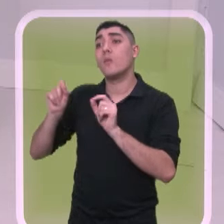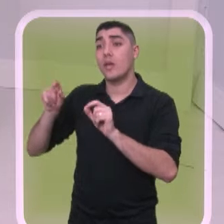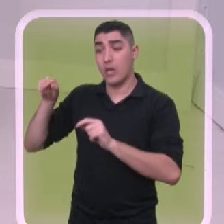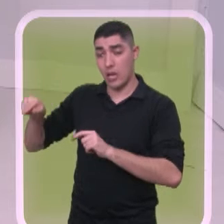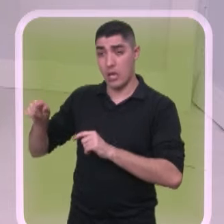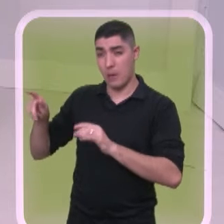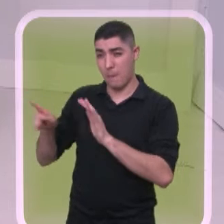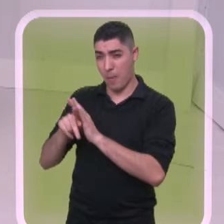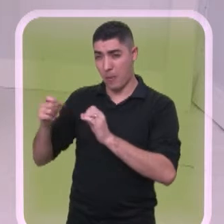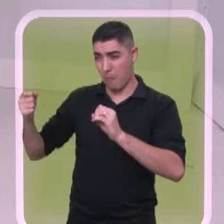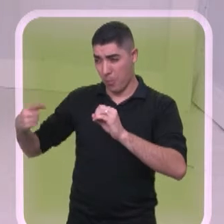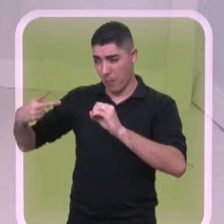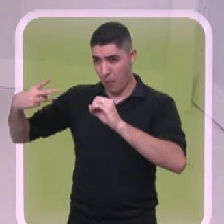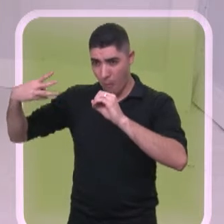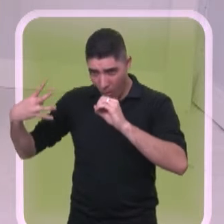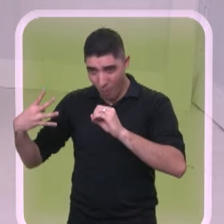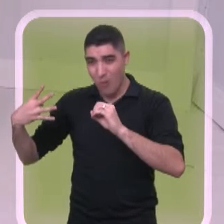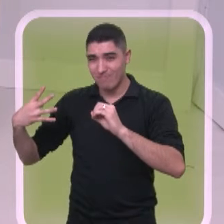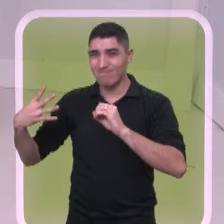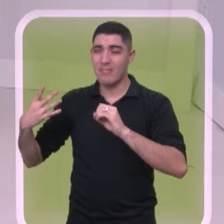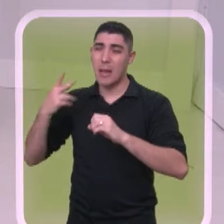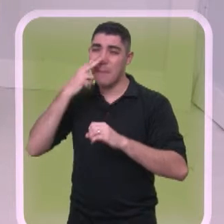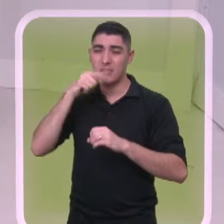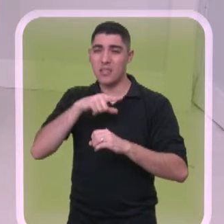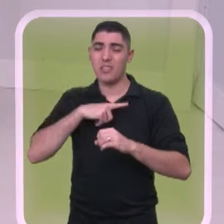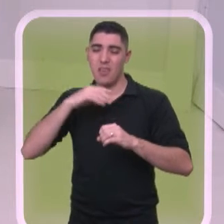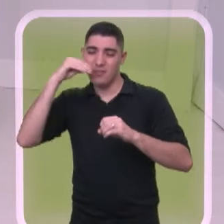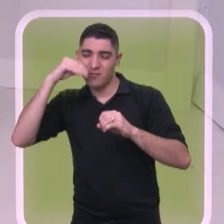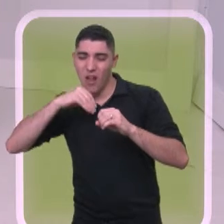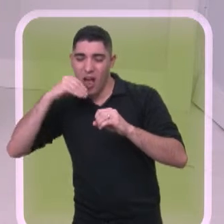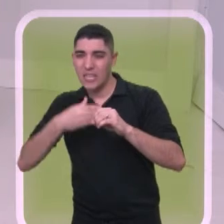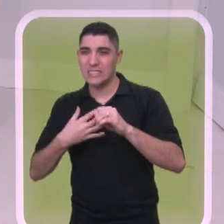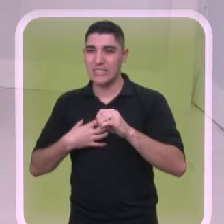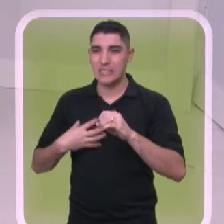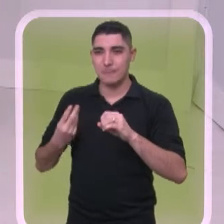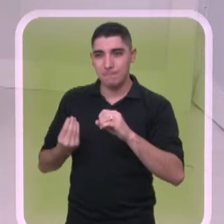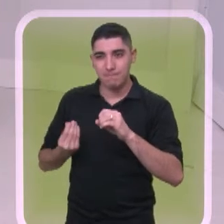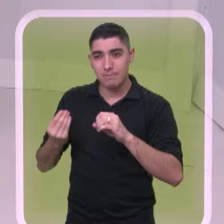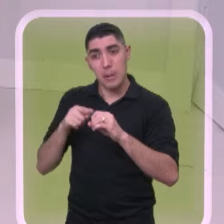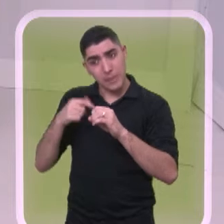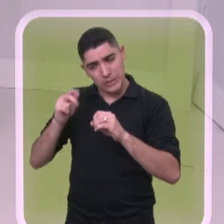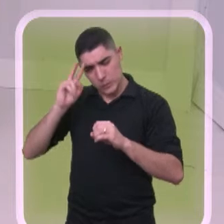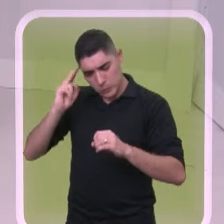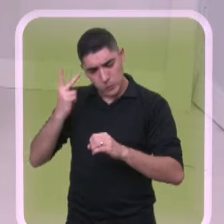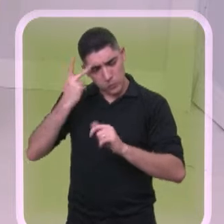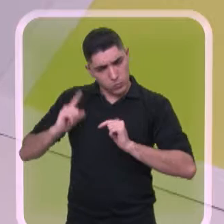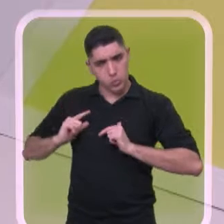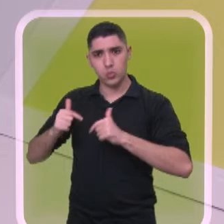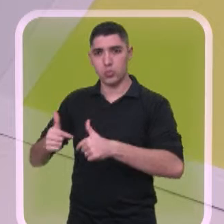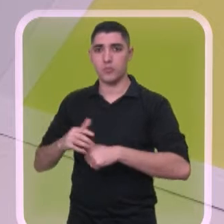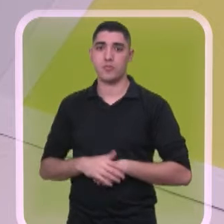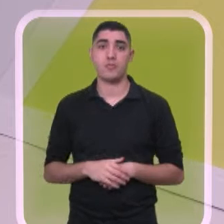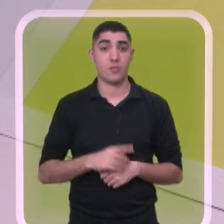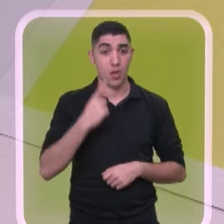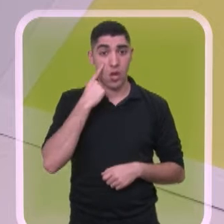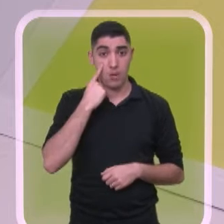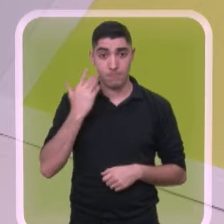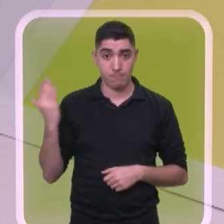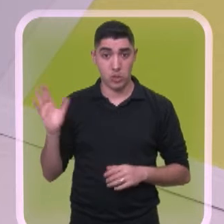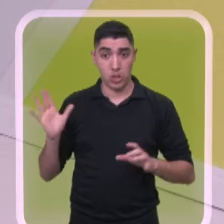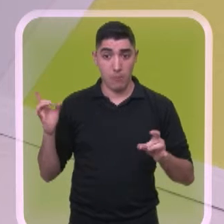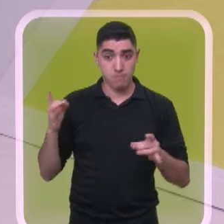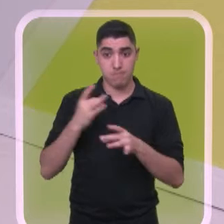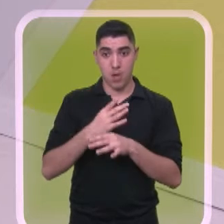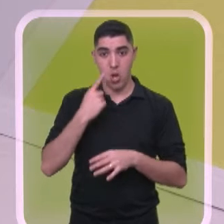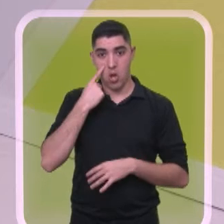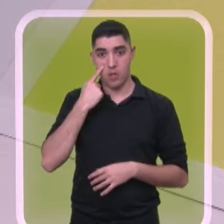goleada assim, desse tamanho, a moral vai um pouco para baixo, né? Então tem que recuperar essa moral aí para o segundo jogo. Jogos de ida já realizados das